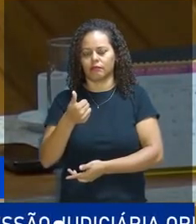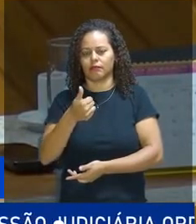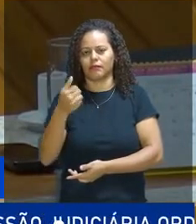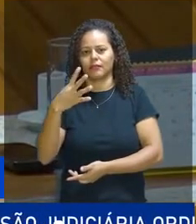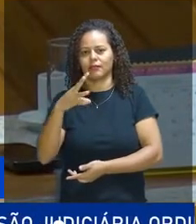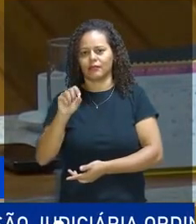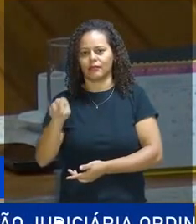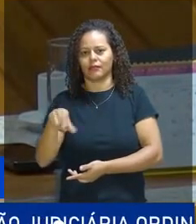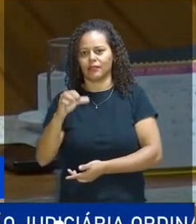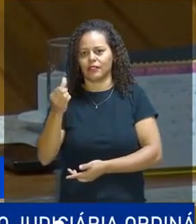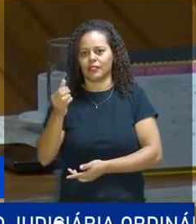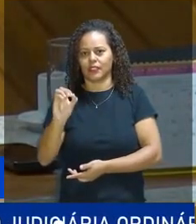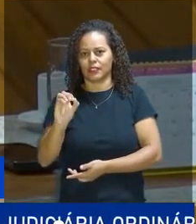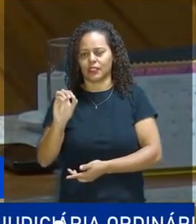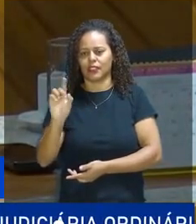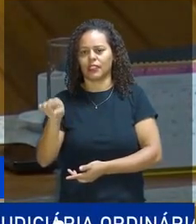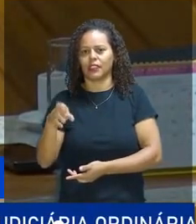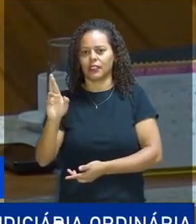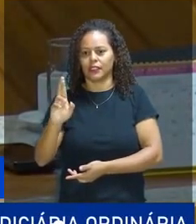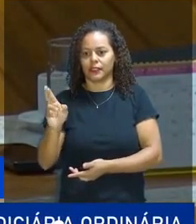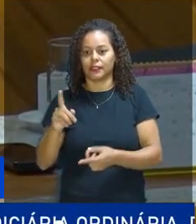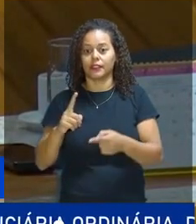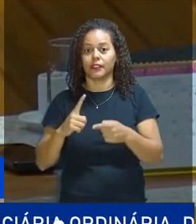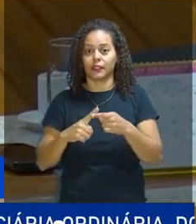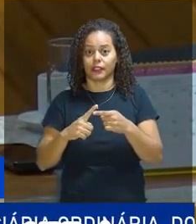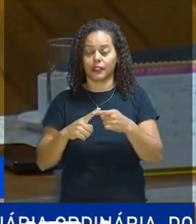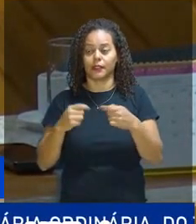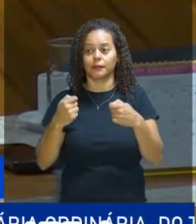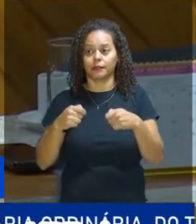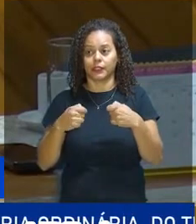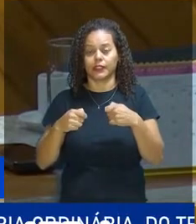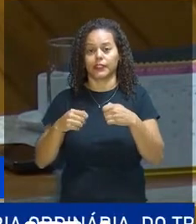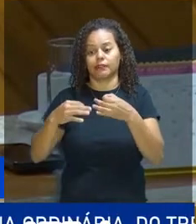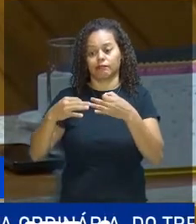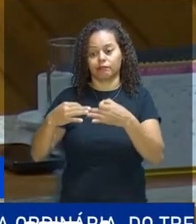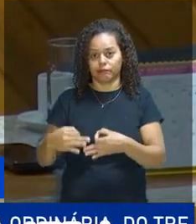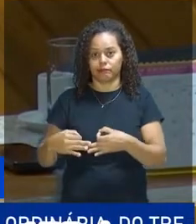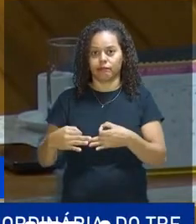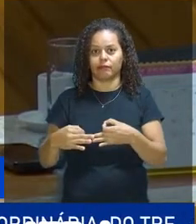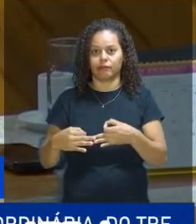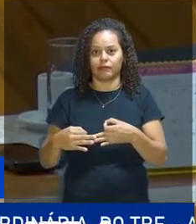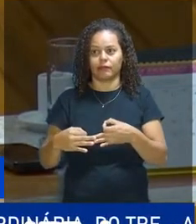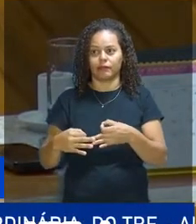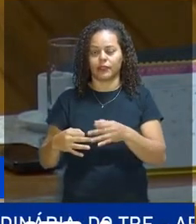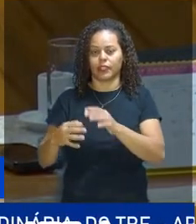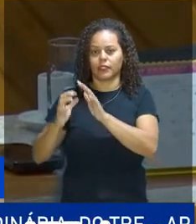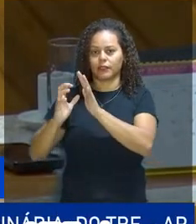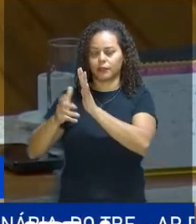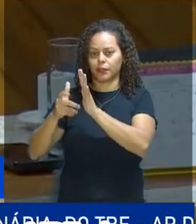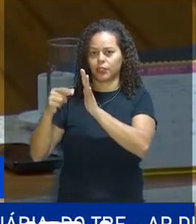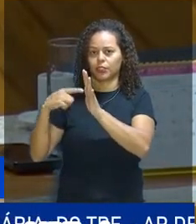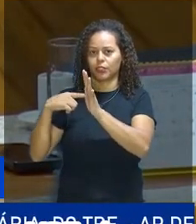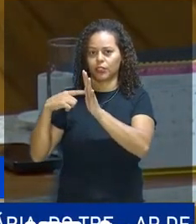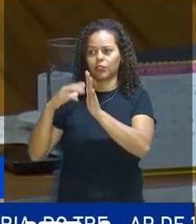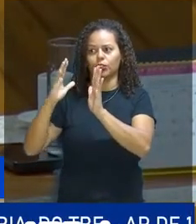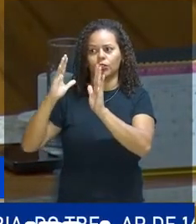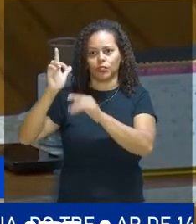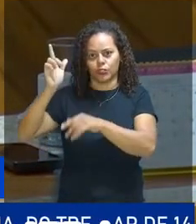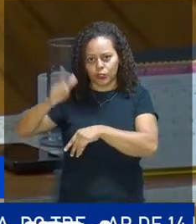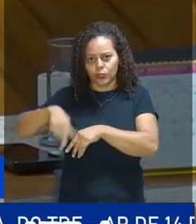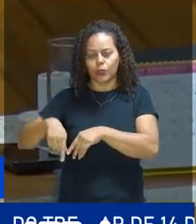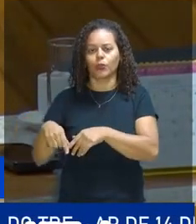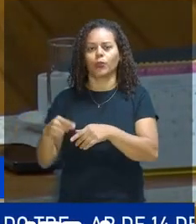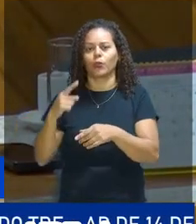R$ 459.228,60, recebidos do fundo partidário e utilizados de forma irregular. O partido foi novamente diligenciado